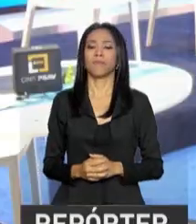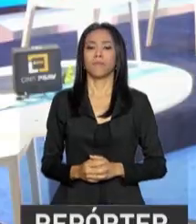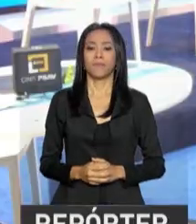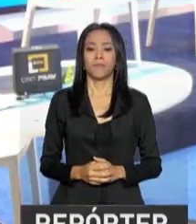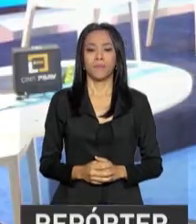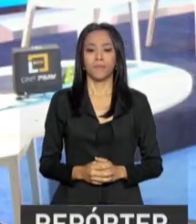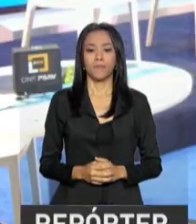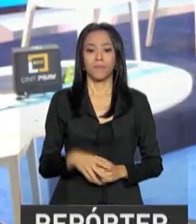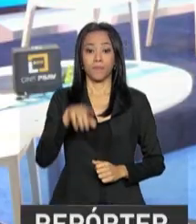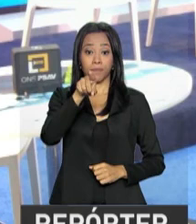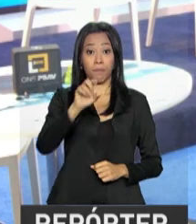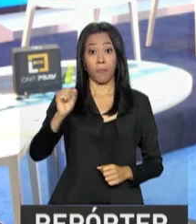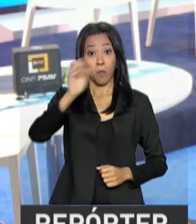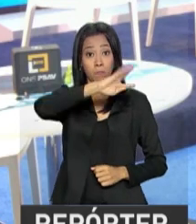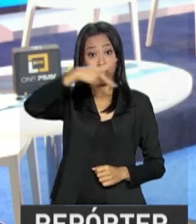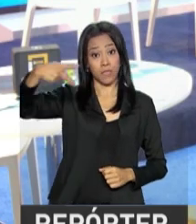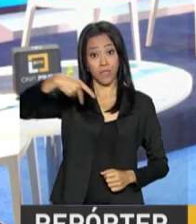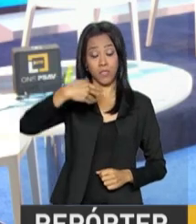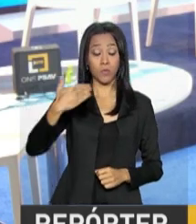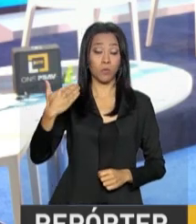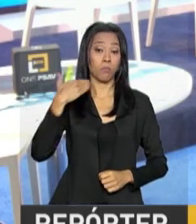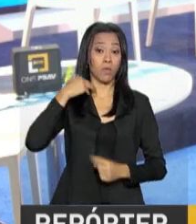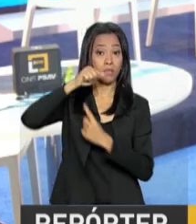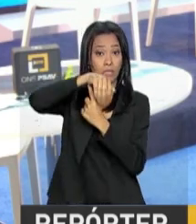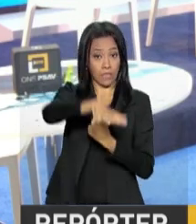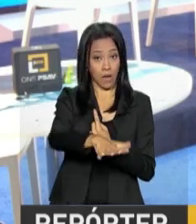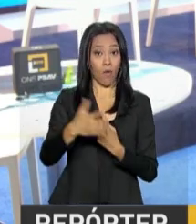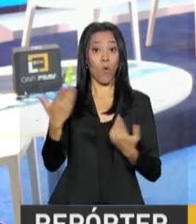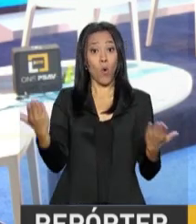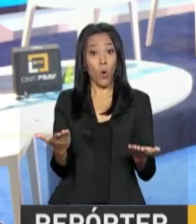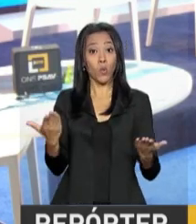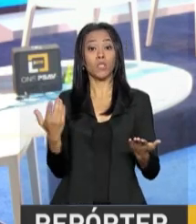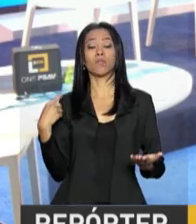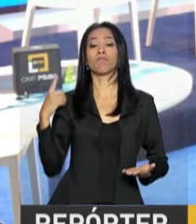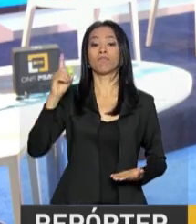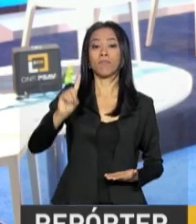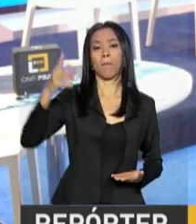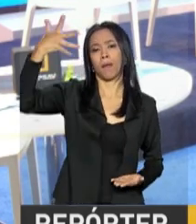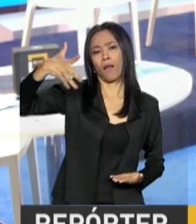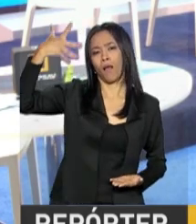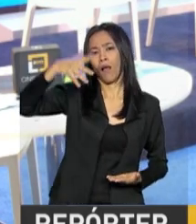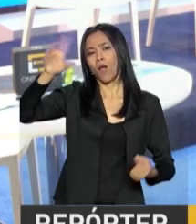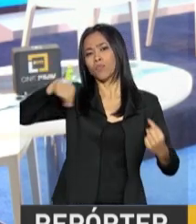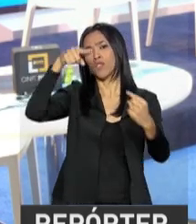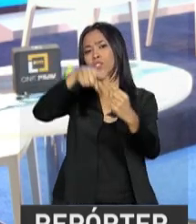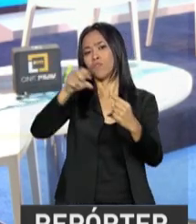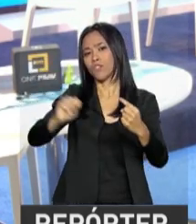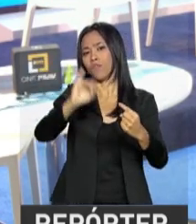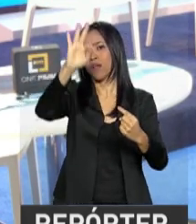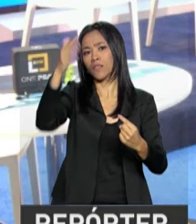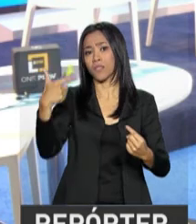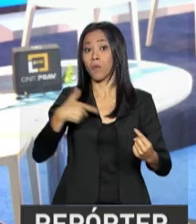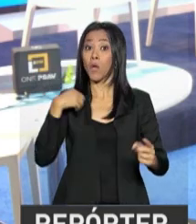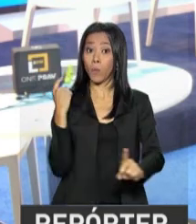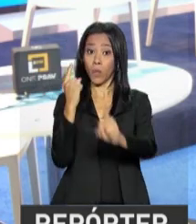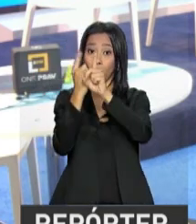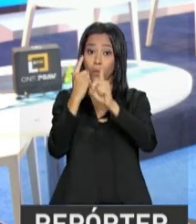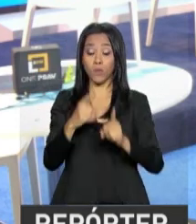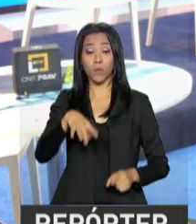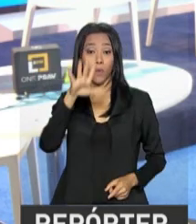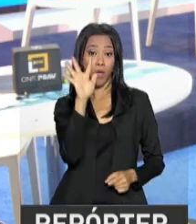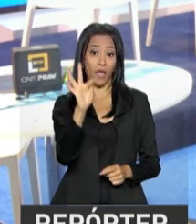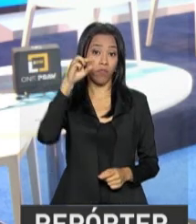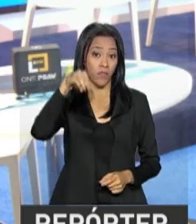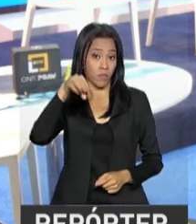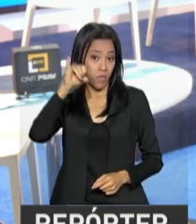o presidente do banco central ilan goldfajn que participou hoje de um painel sobre metas de inflação durante os encontros de primavera do fmi e do